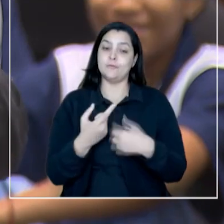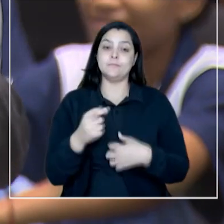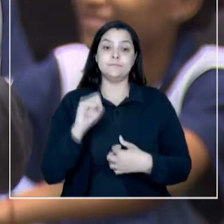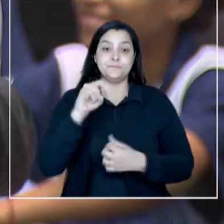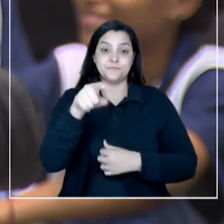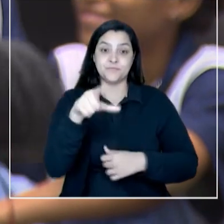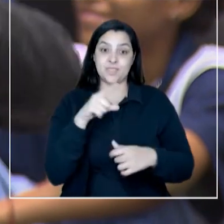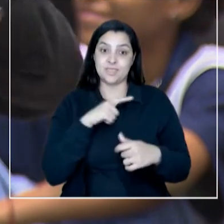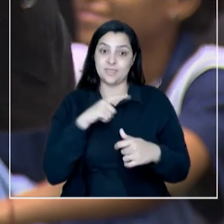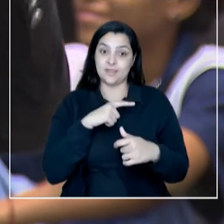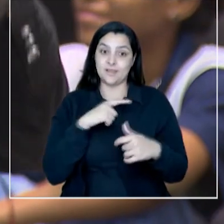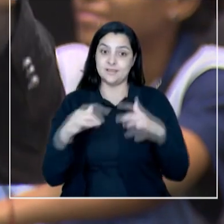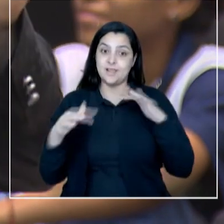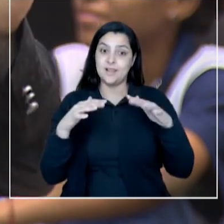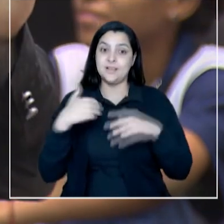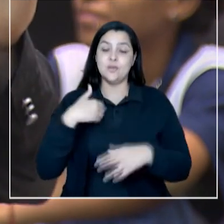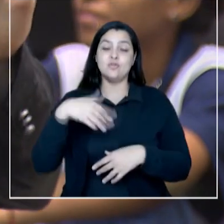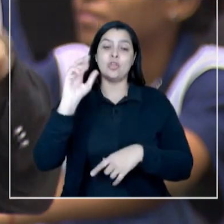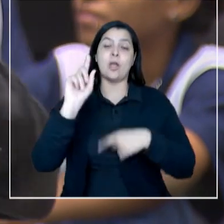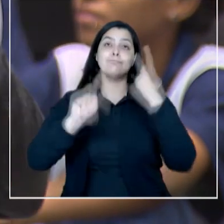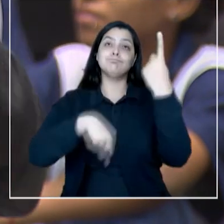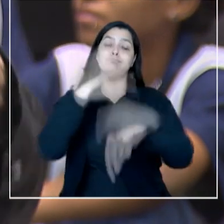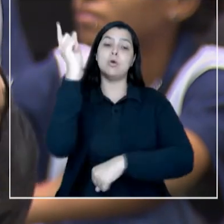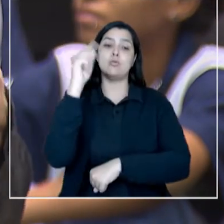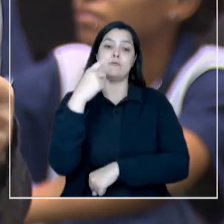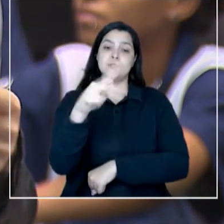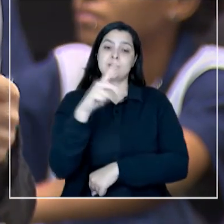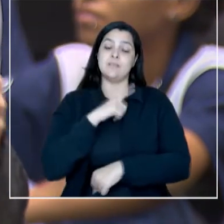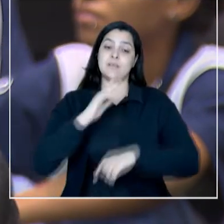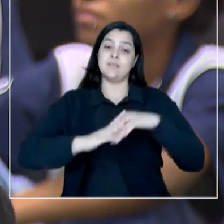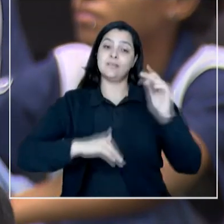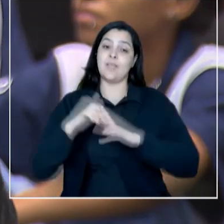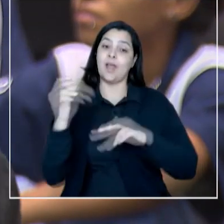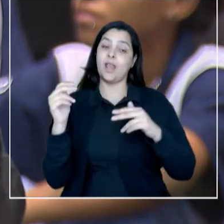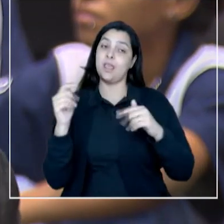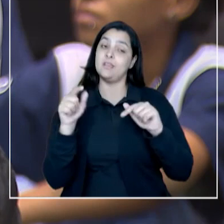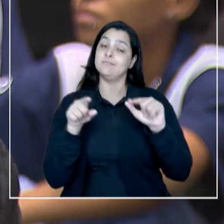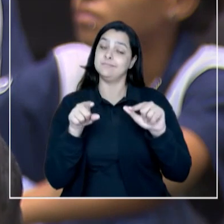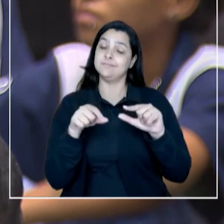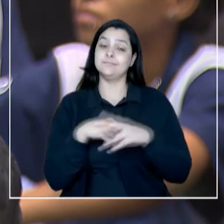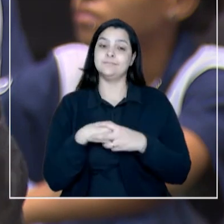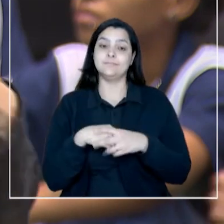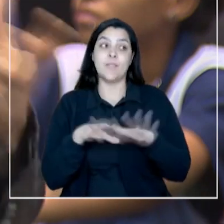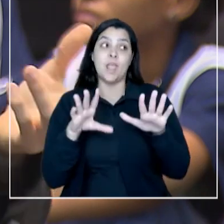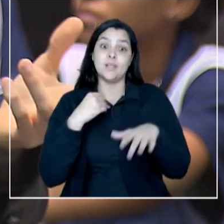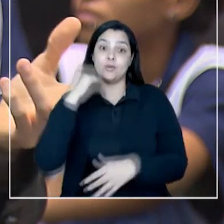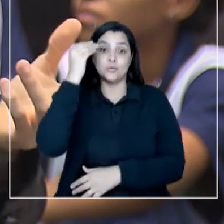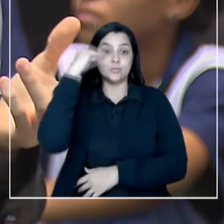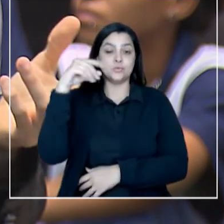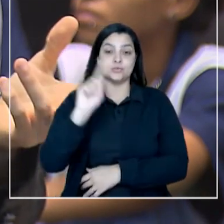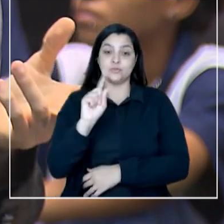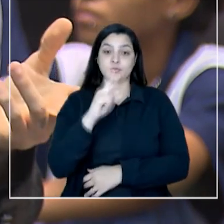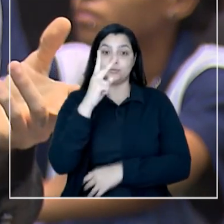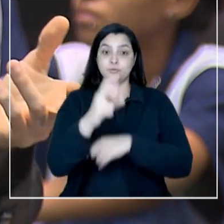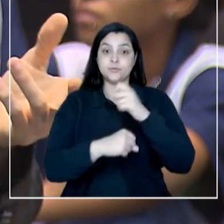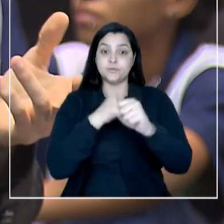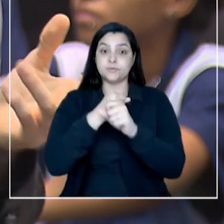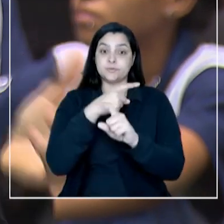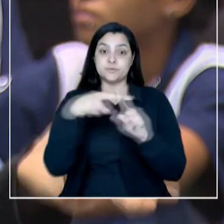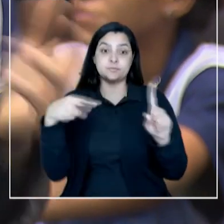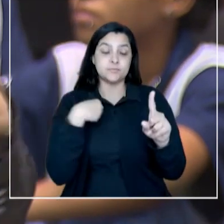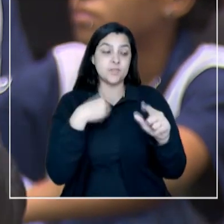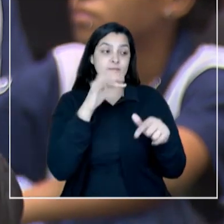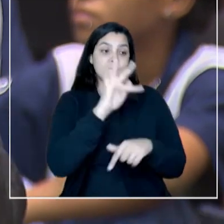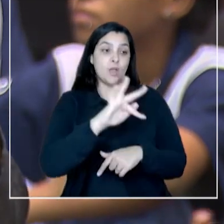você tem, eu estaria muito mais longe que você. Então ele me desafiou ali e tal. E eu não desisti e tal, e passou 2 anos e meio da universidade,